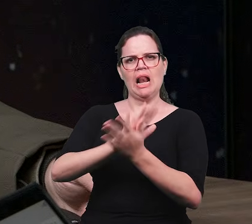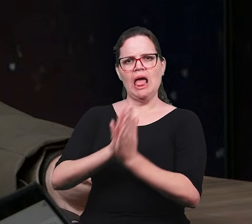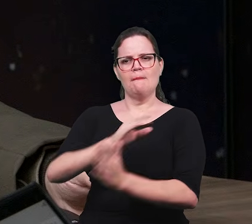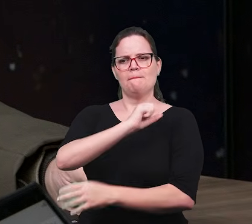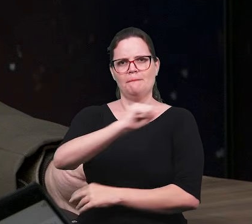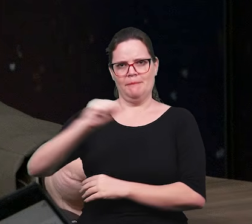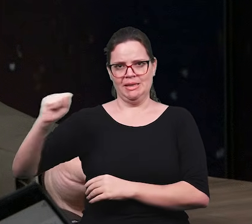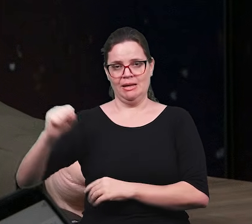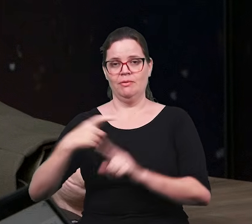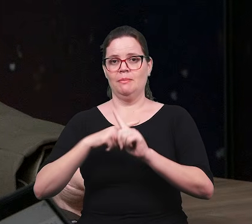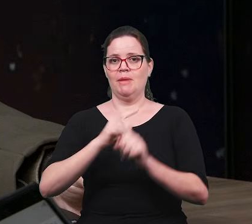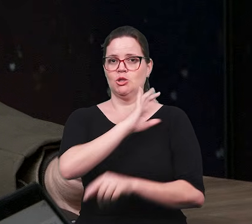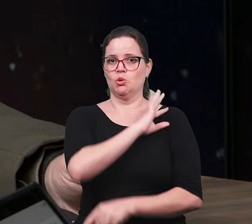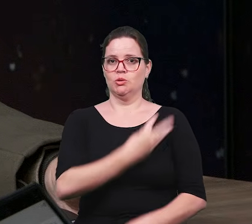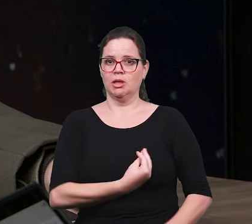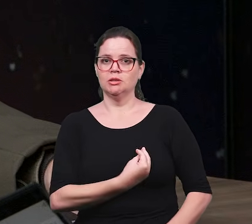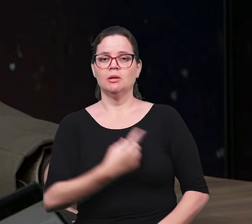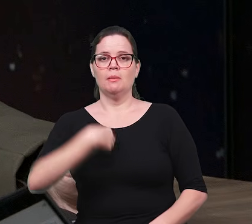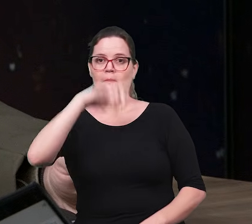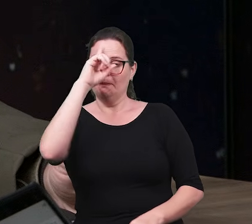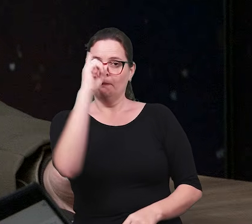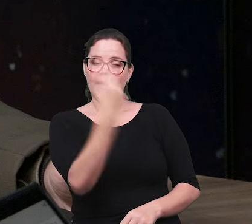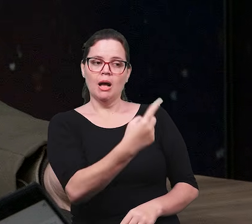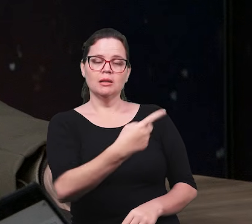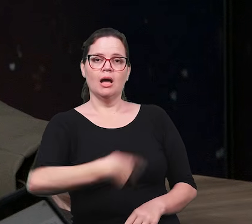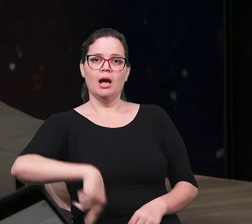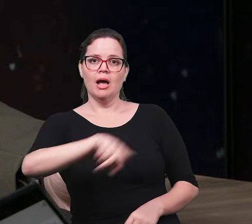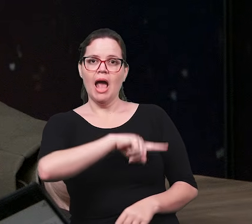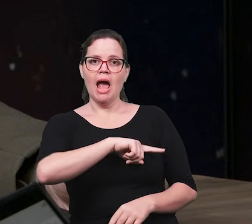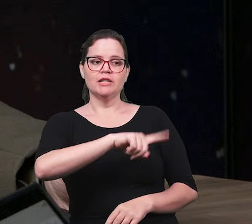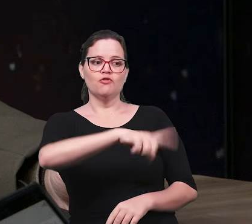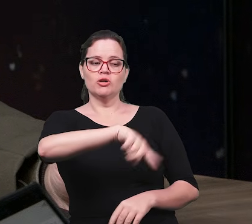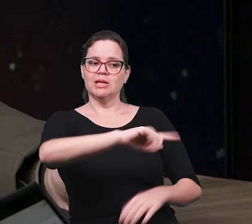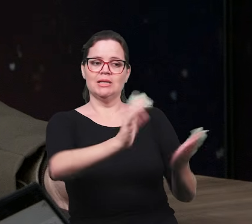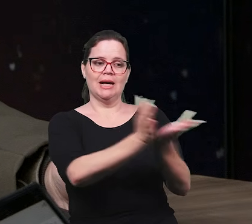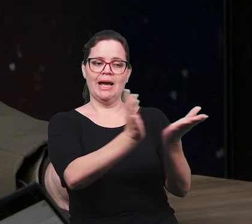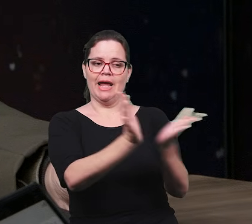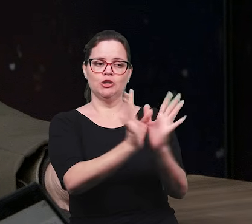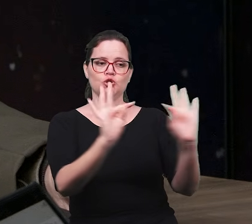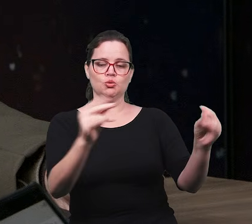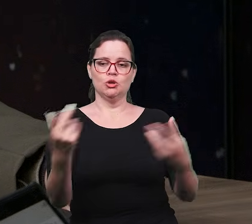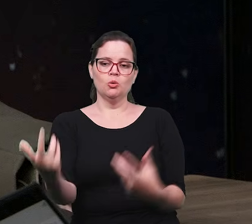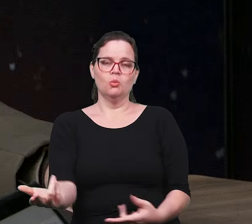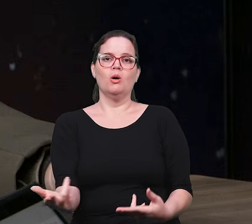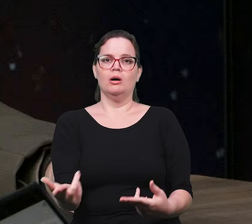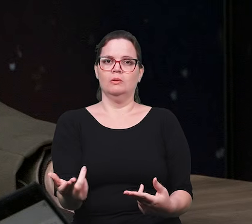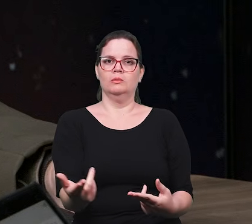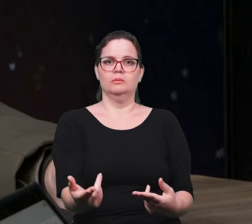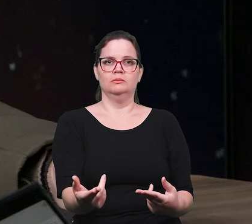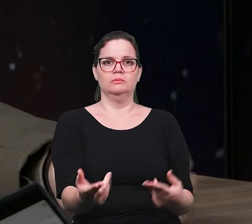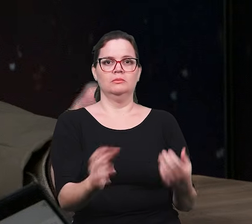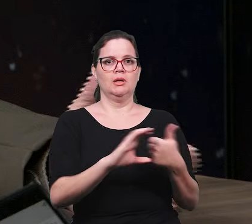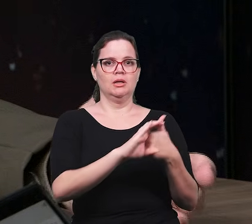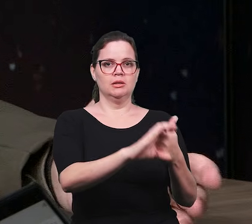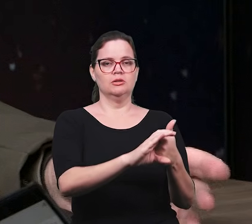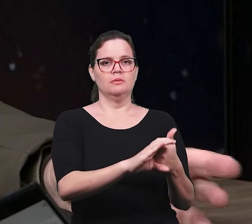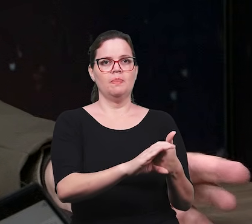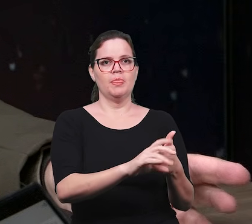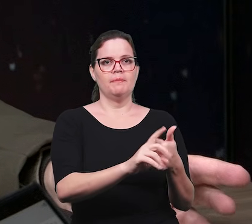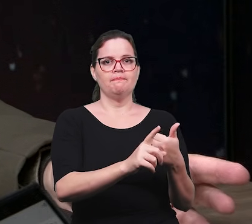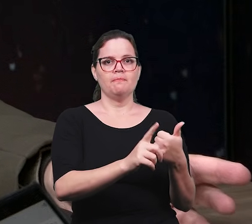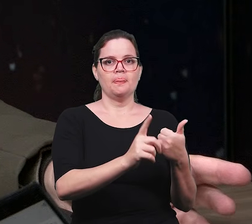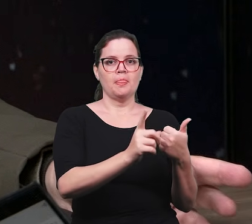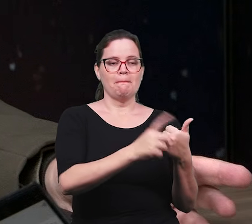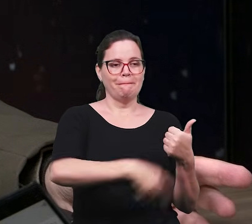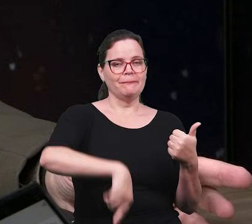que Constantino traz a igreja como parte do seu governo, aí aqueles que queriam falar sobre a fé começam a se levantar e não